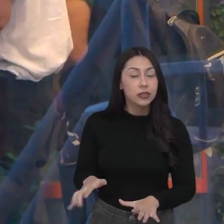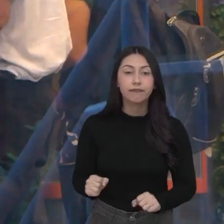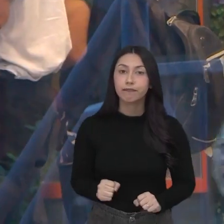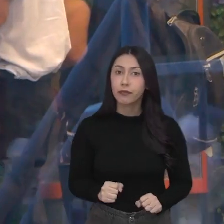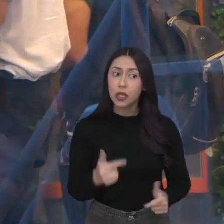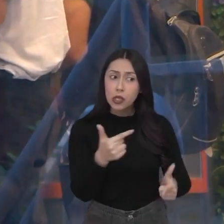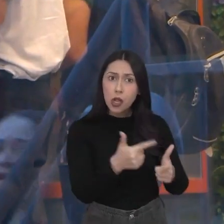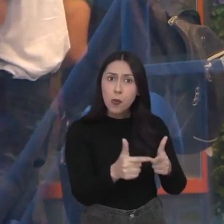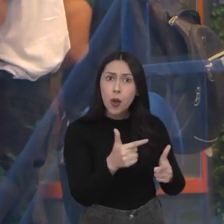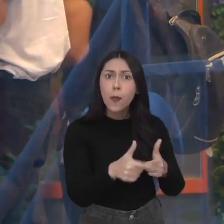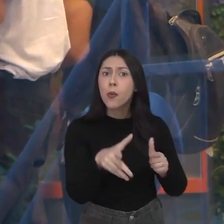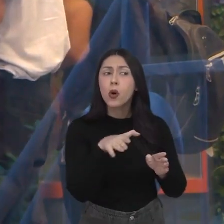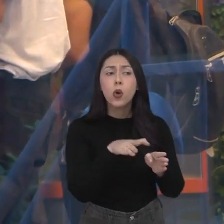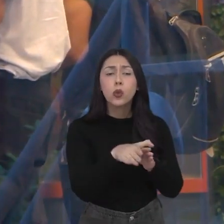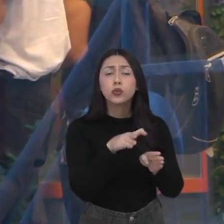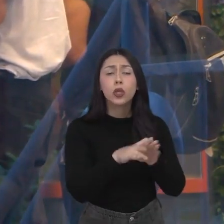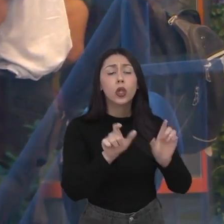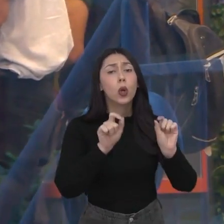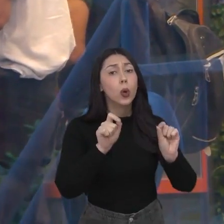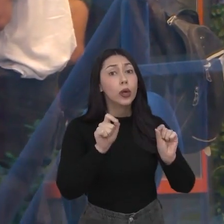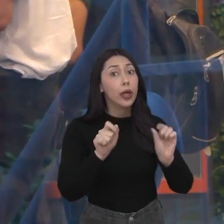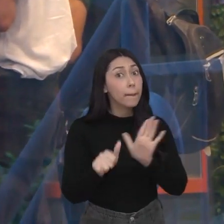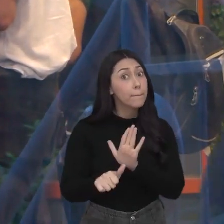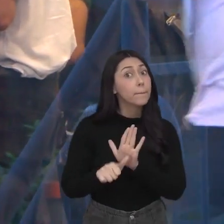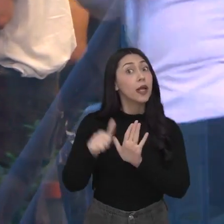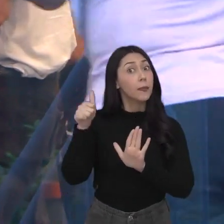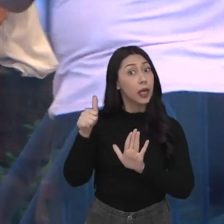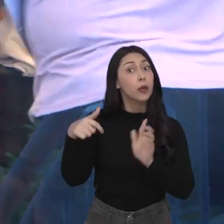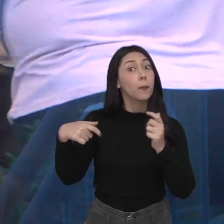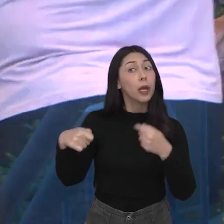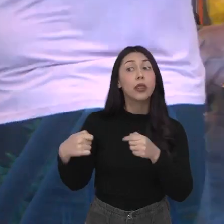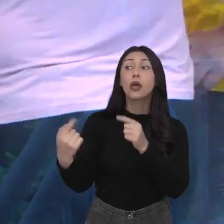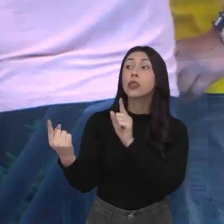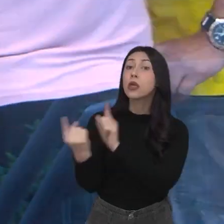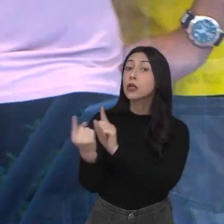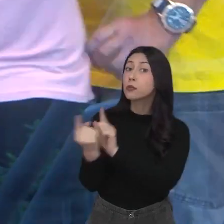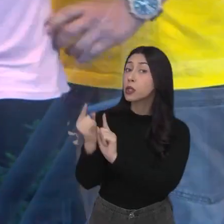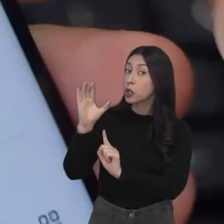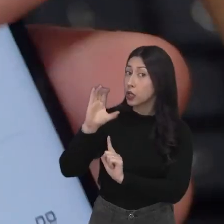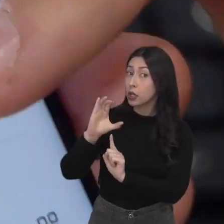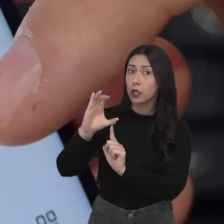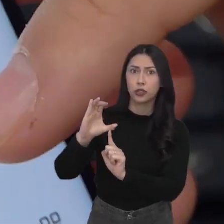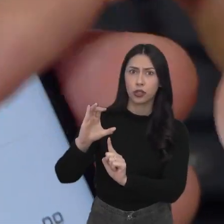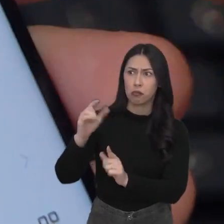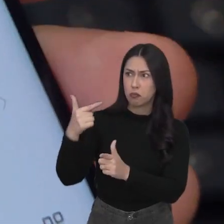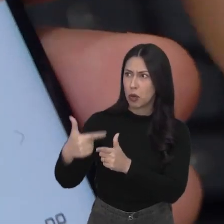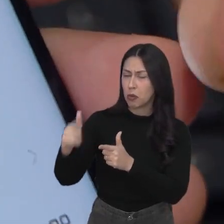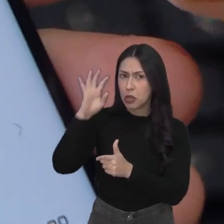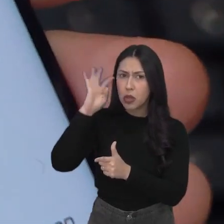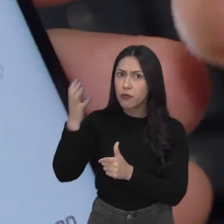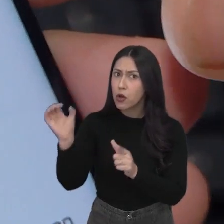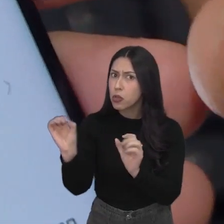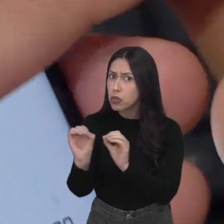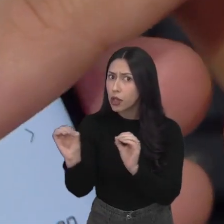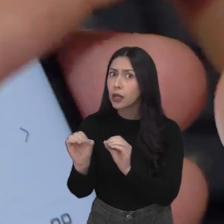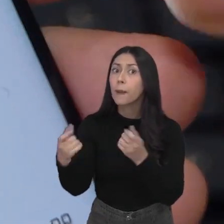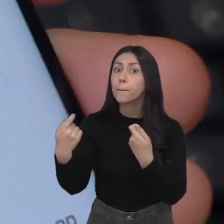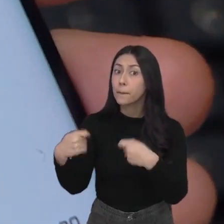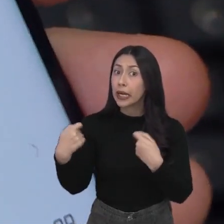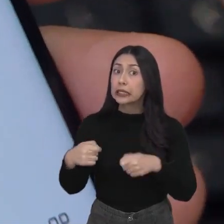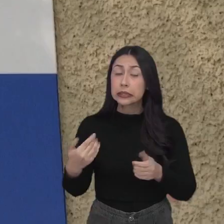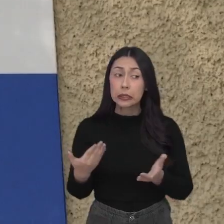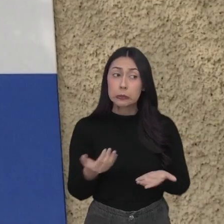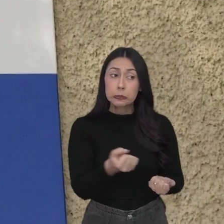adicionais. Nesses casos, a orientação é inicialmente acionar o atendimento ao cliente. Se o problema não for resolvido,